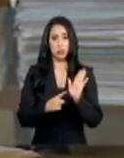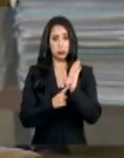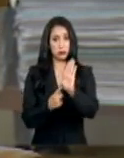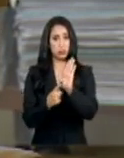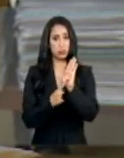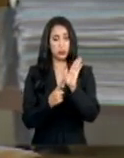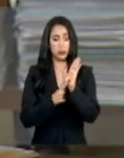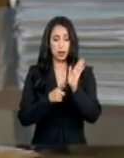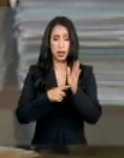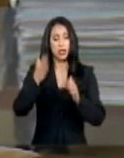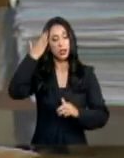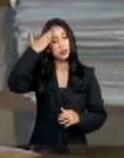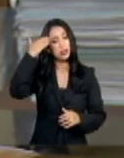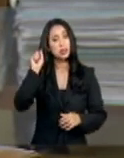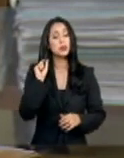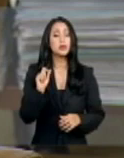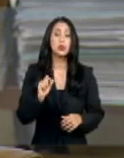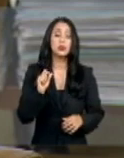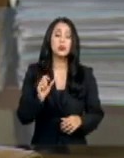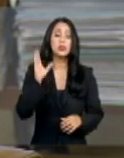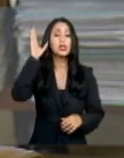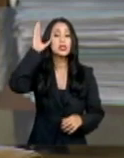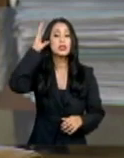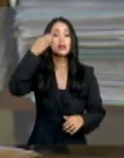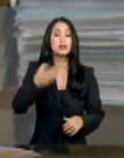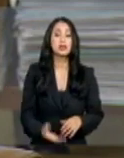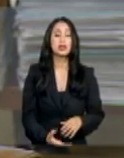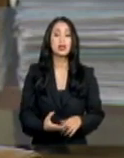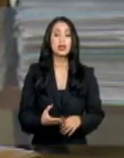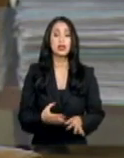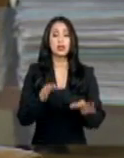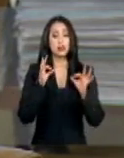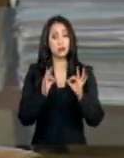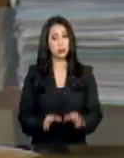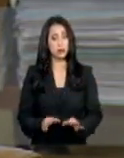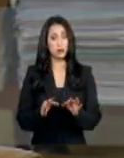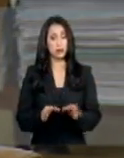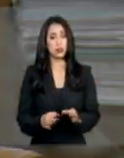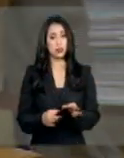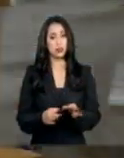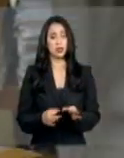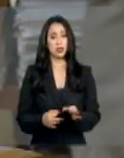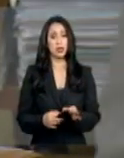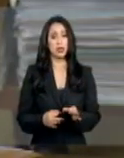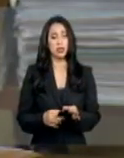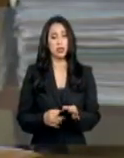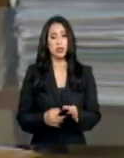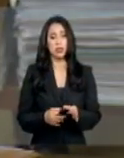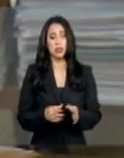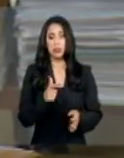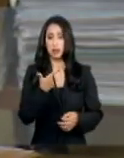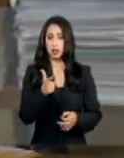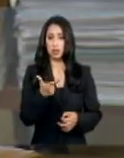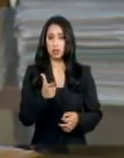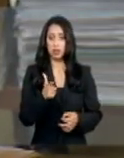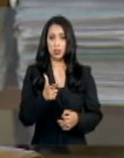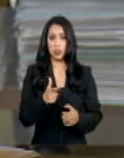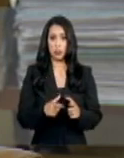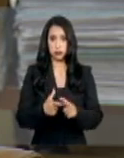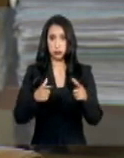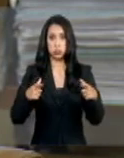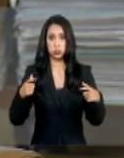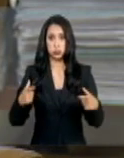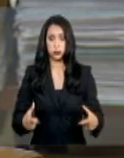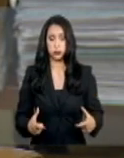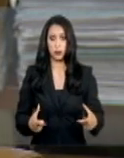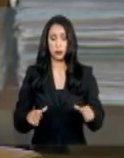sou eu que se decidirá e uma decisão sobre a questão a respeito da qual não se tiver dado ampla expressiva